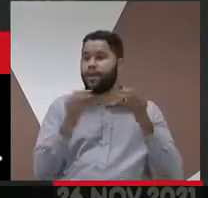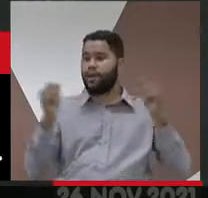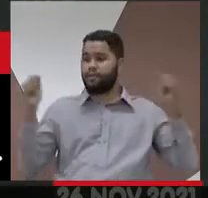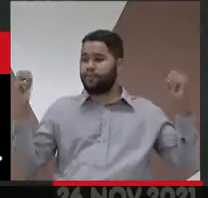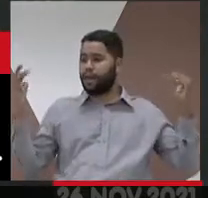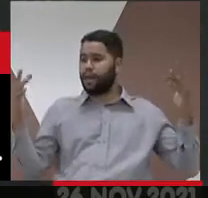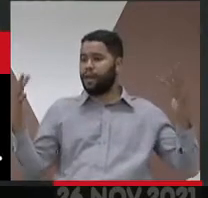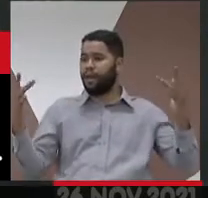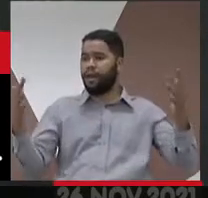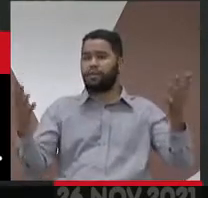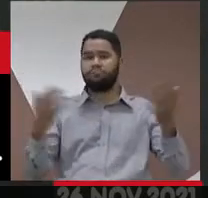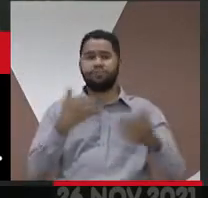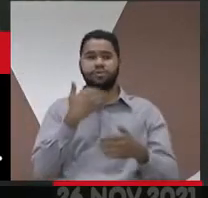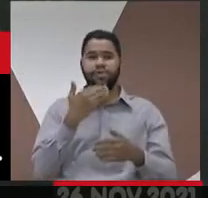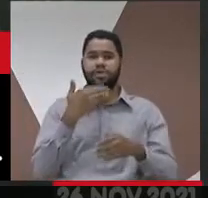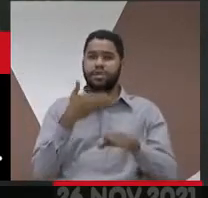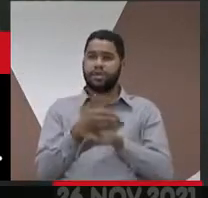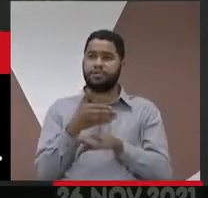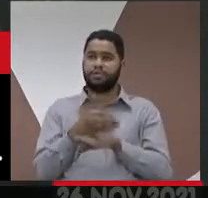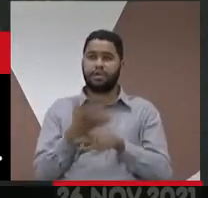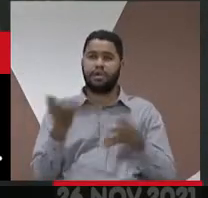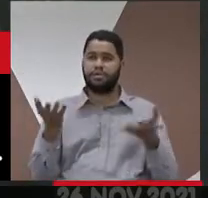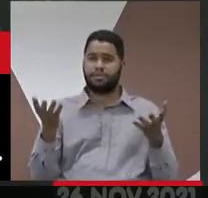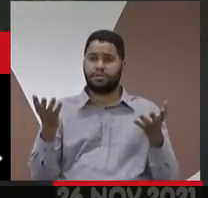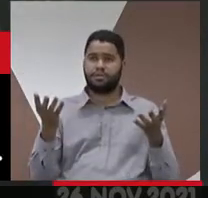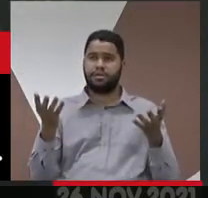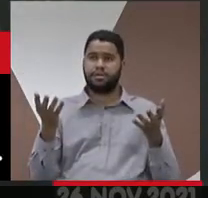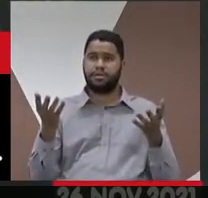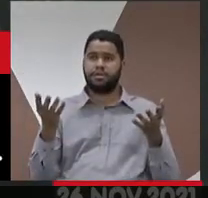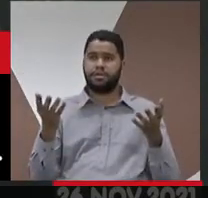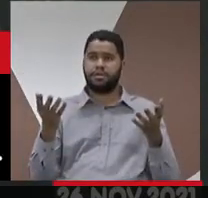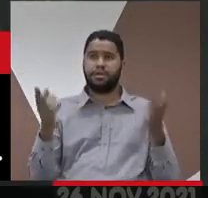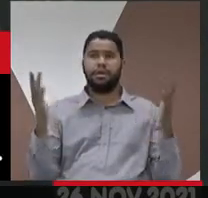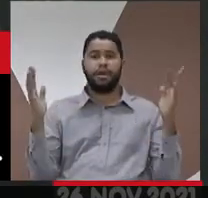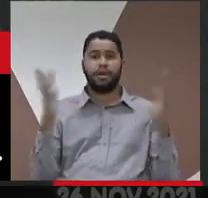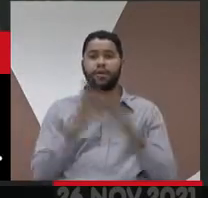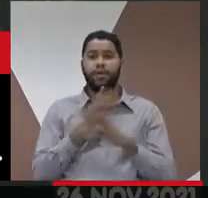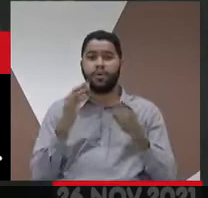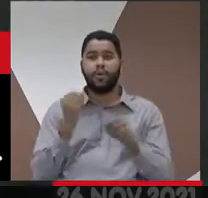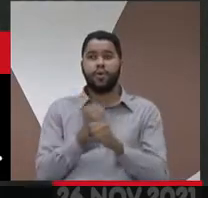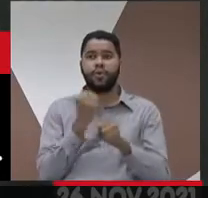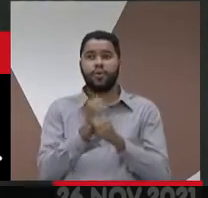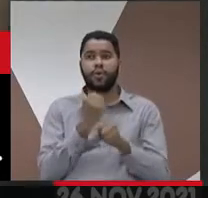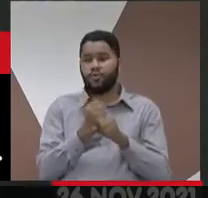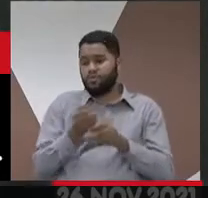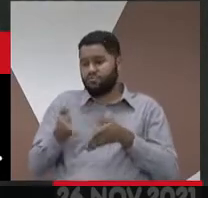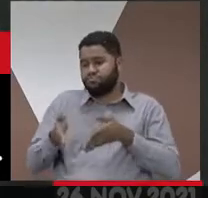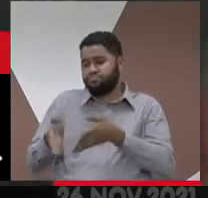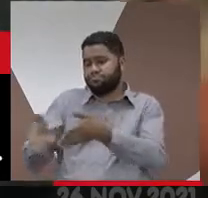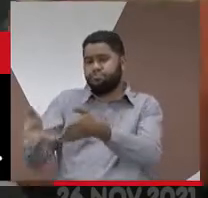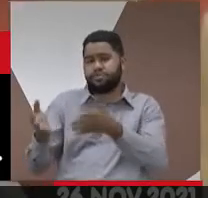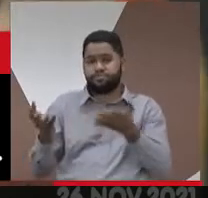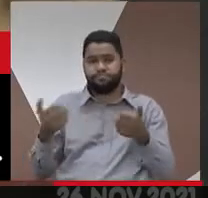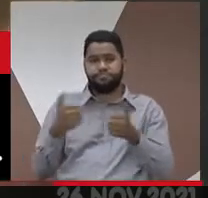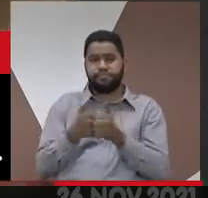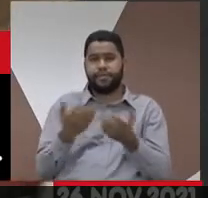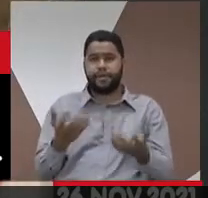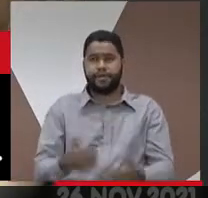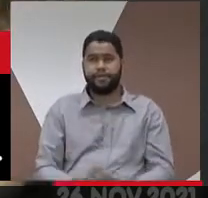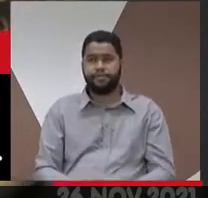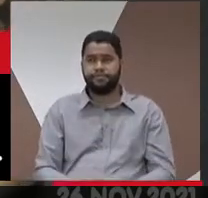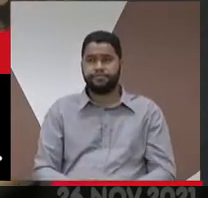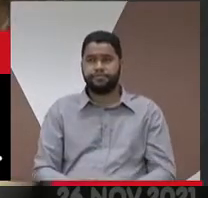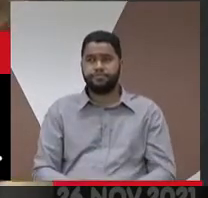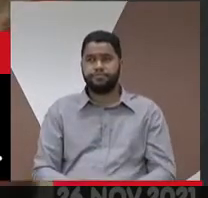não adianta dizer que não tem acesso, não, já vi. Faz aglomeração e constrói uma estrada vicinal do lado daquele paredão,